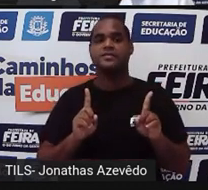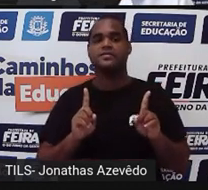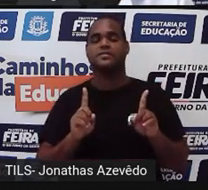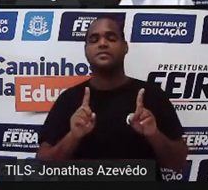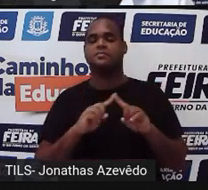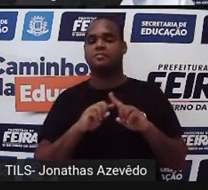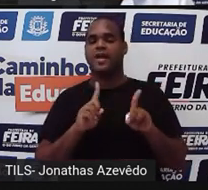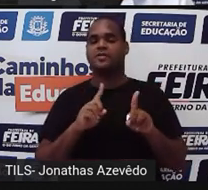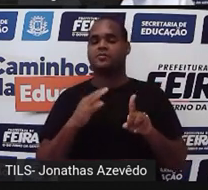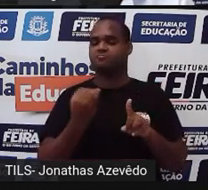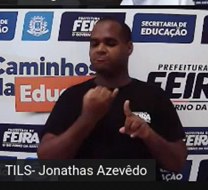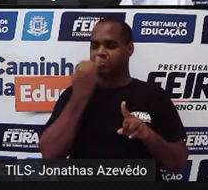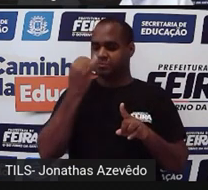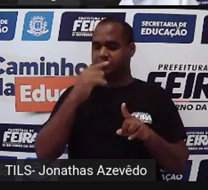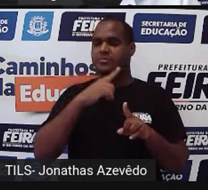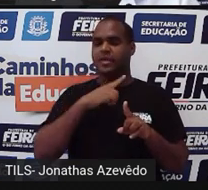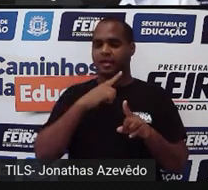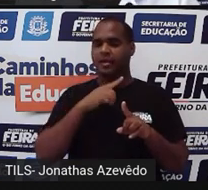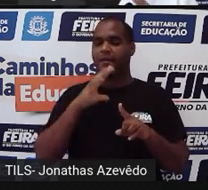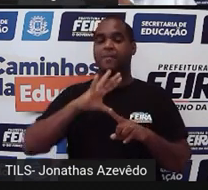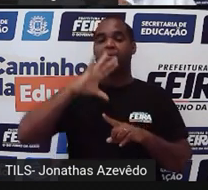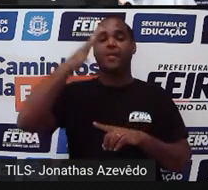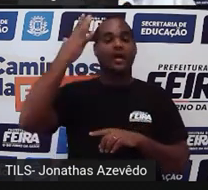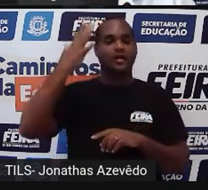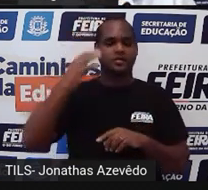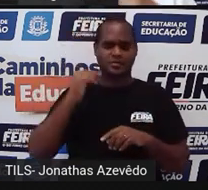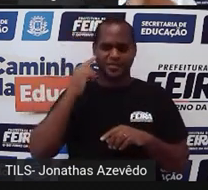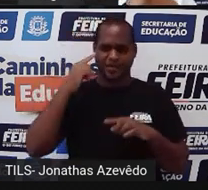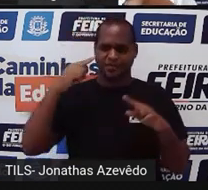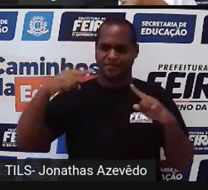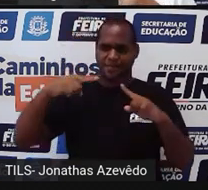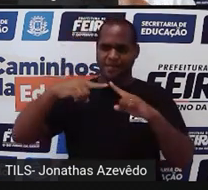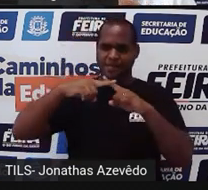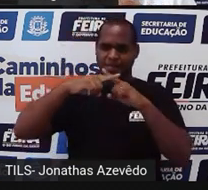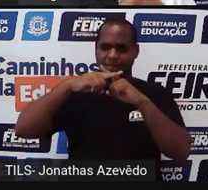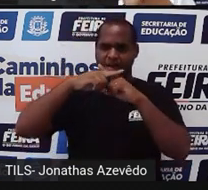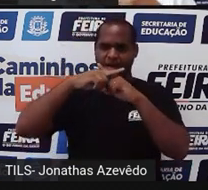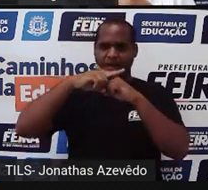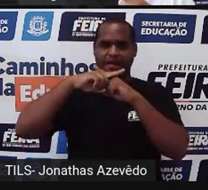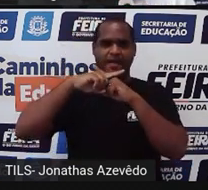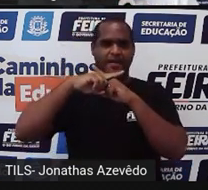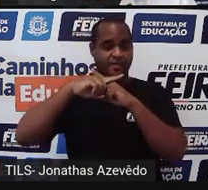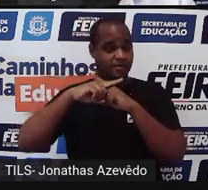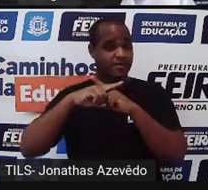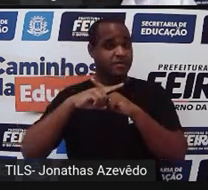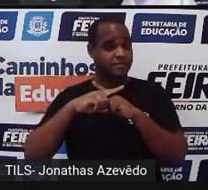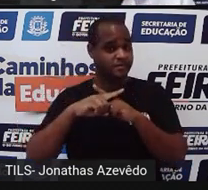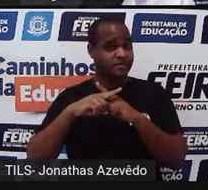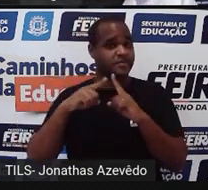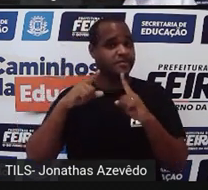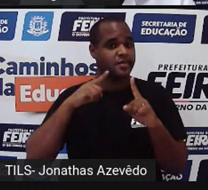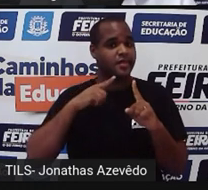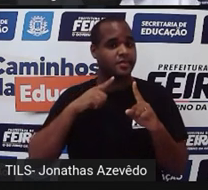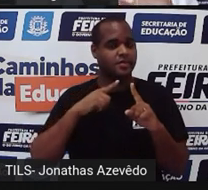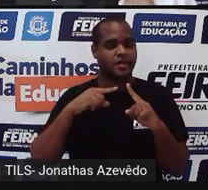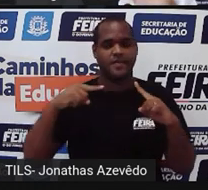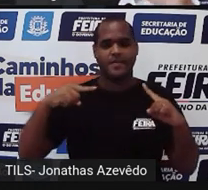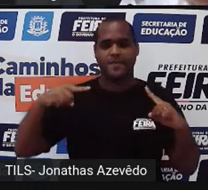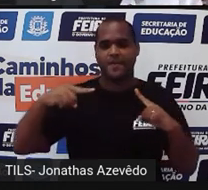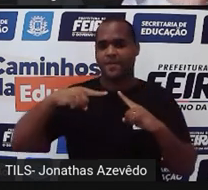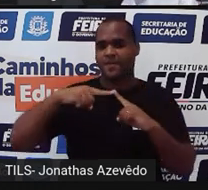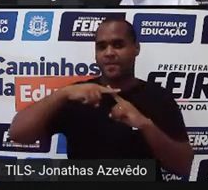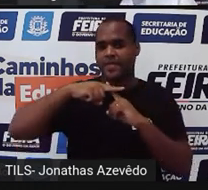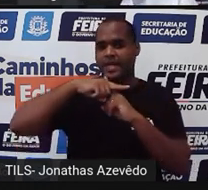um detalhe interessante aqui quando isso acontece. Quando essas retas das equações do sistema se cruzam, tá?